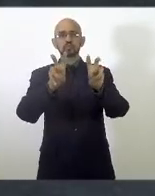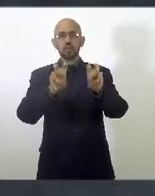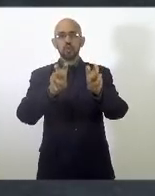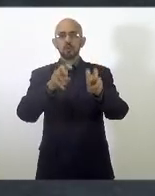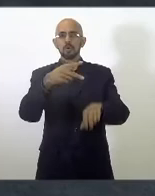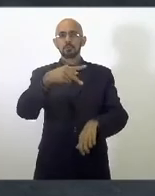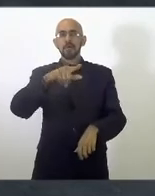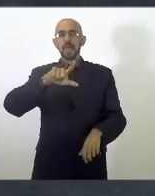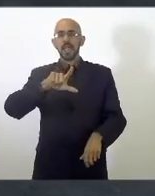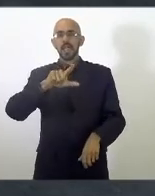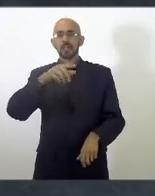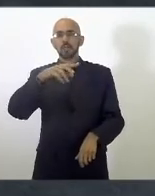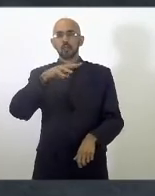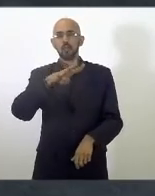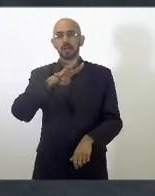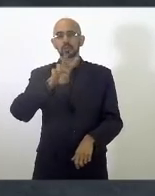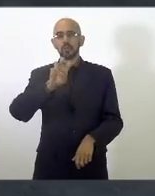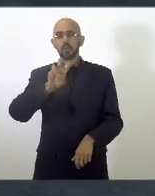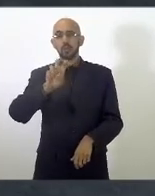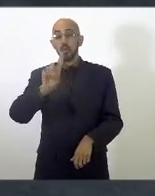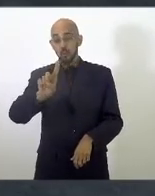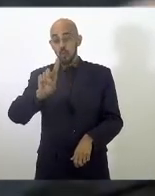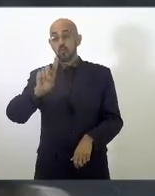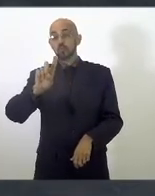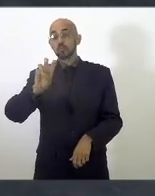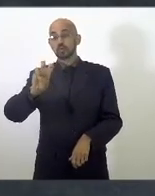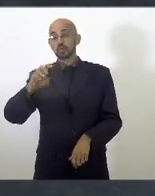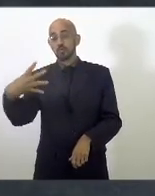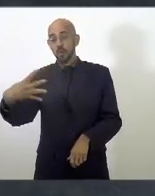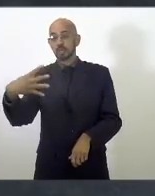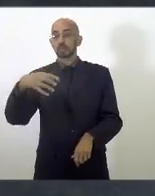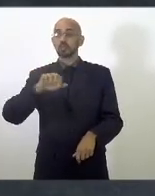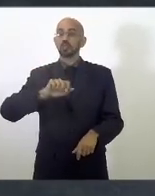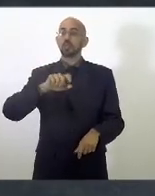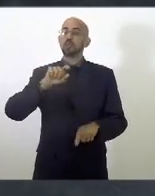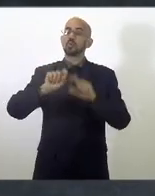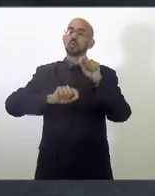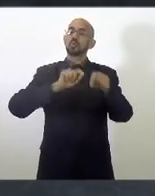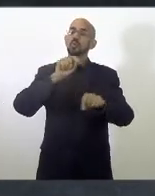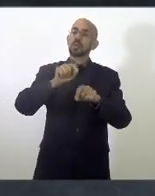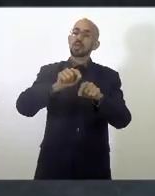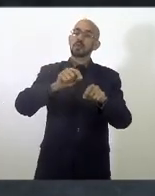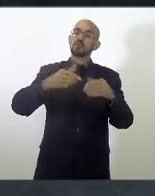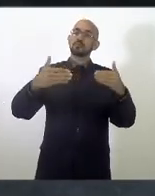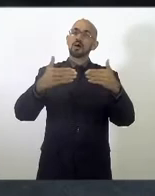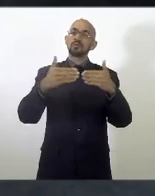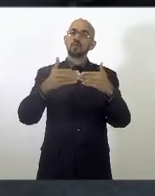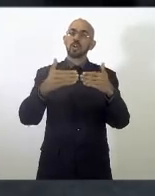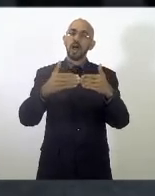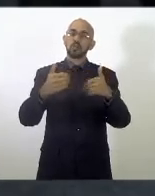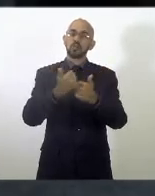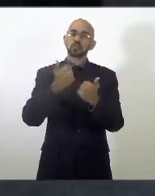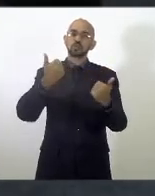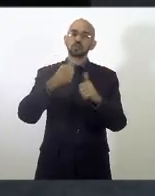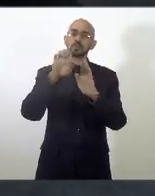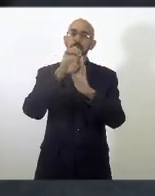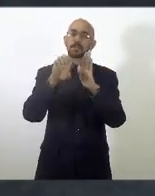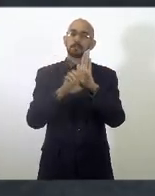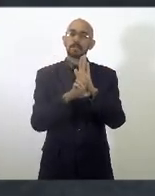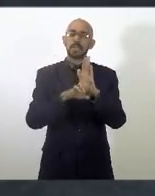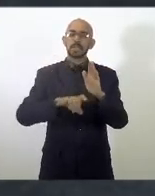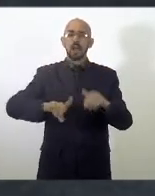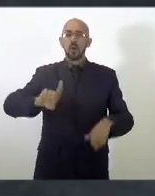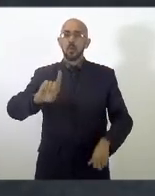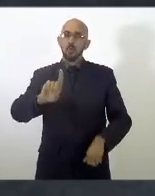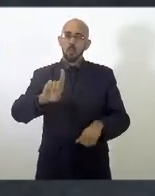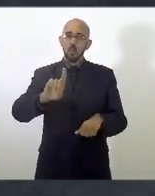projeto de lei 4154 pela Comissão de Constituição e Justiça, o parecer às emendas de plenário. Favorável com subemenda à emenda 1 da Comissão